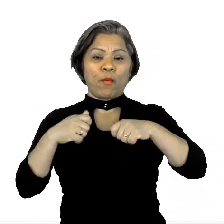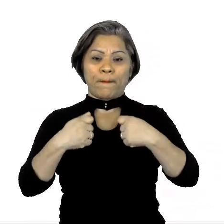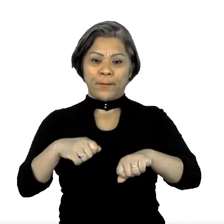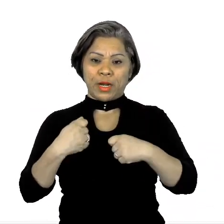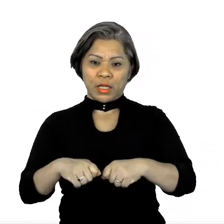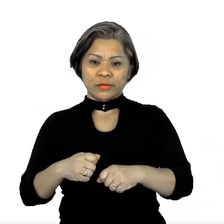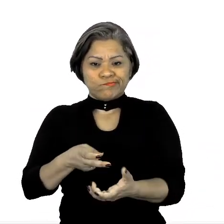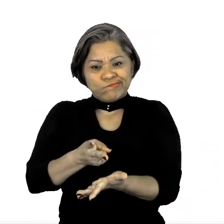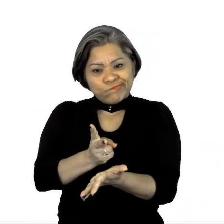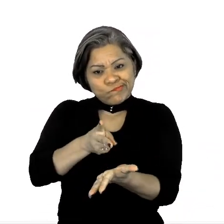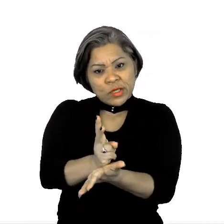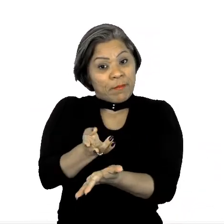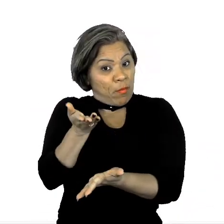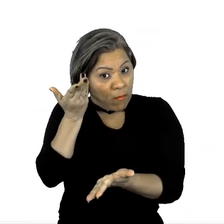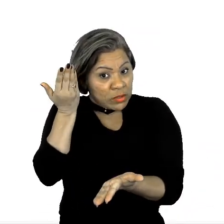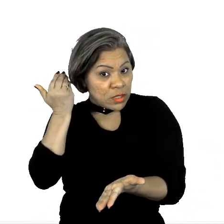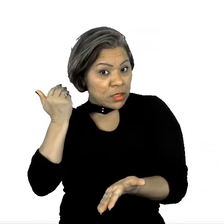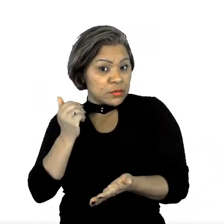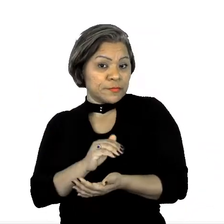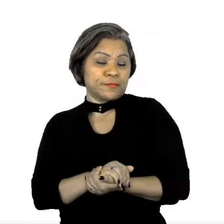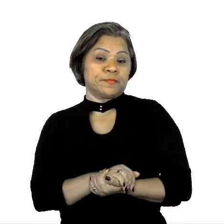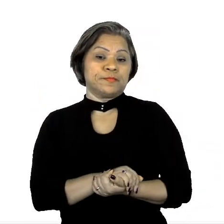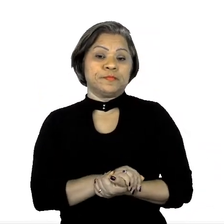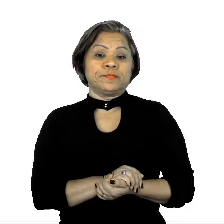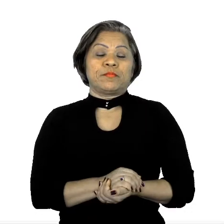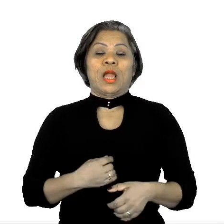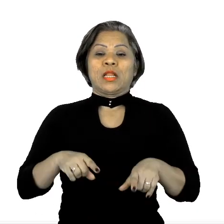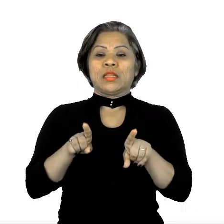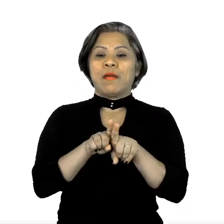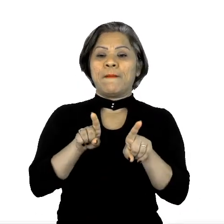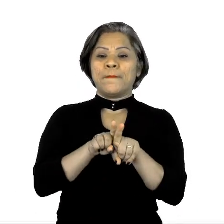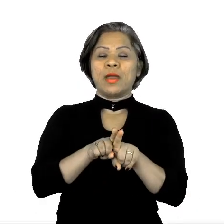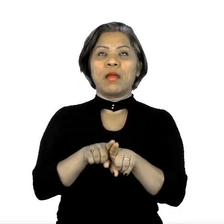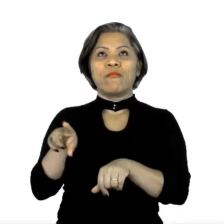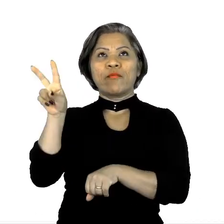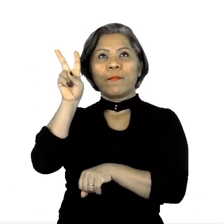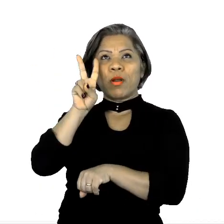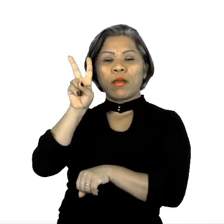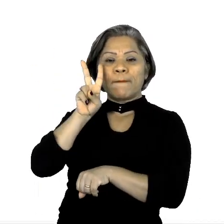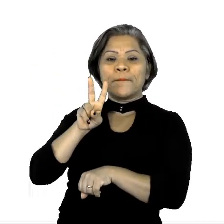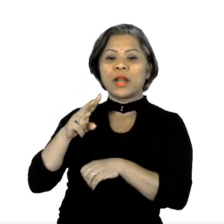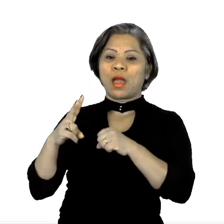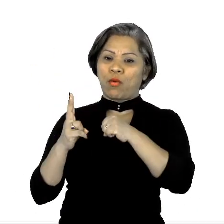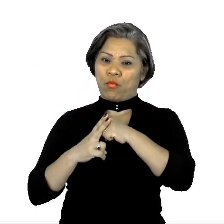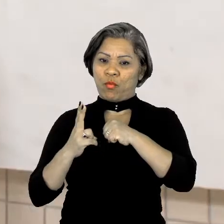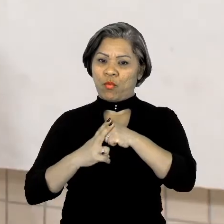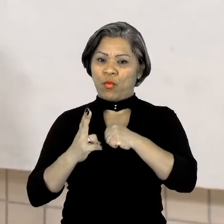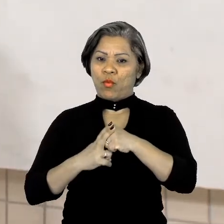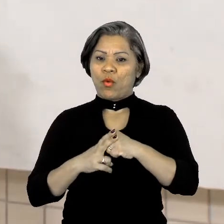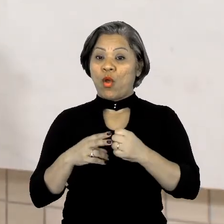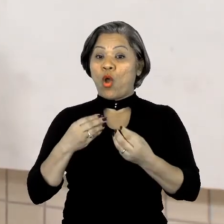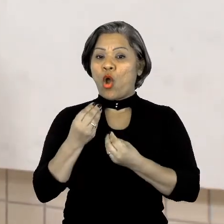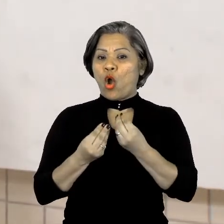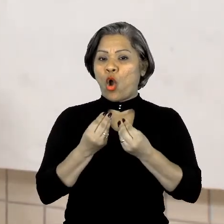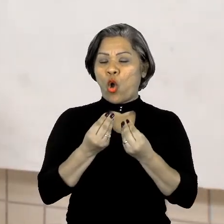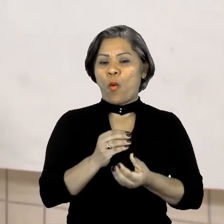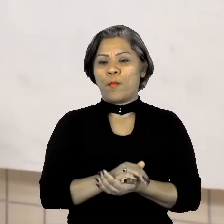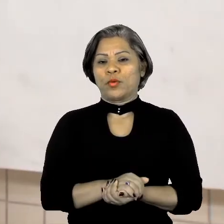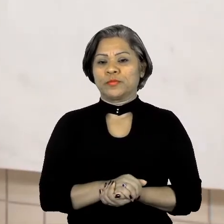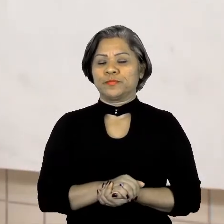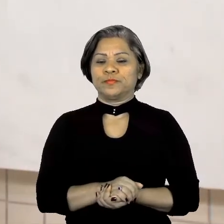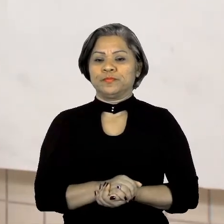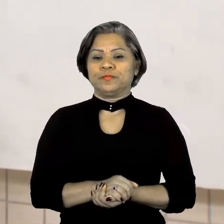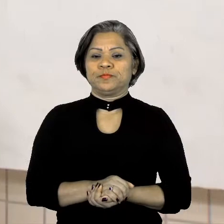no pretérito. Assim, vamos relembrar os pretéritos do modo indicativo. Então, nós vimos